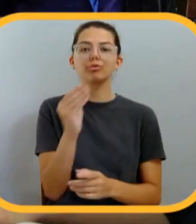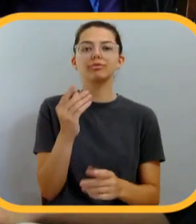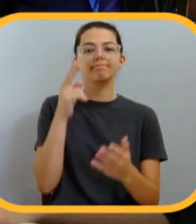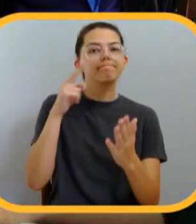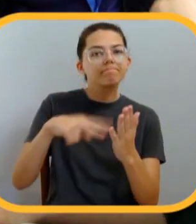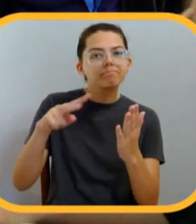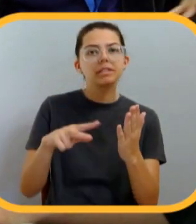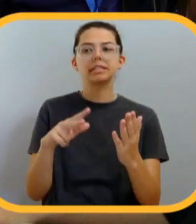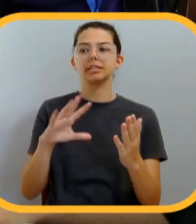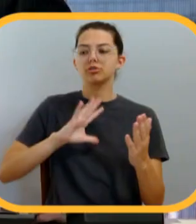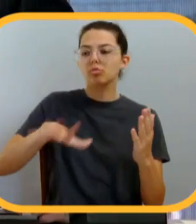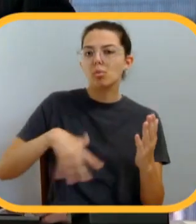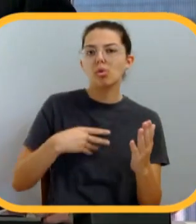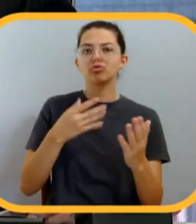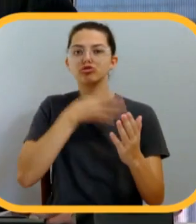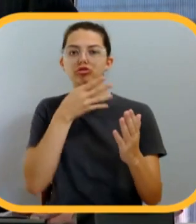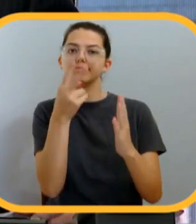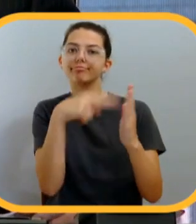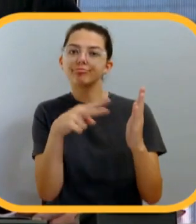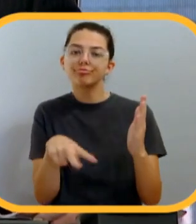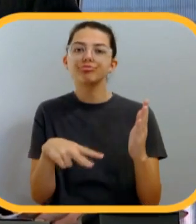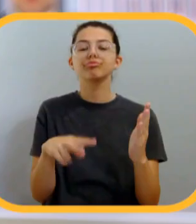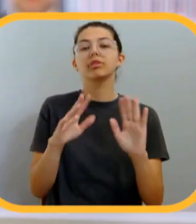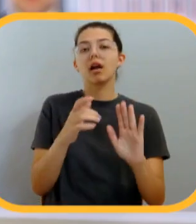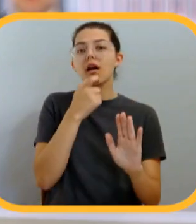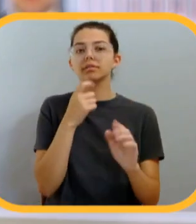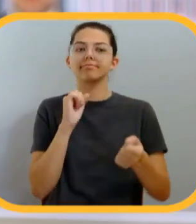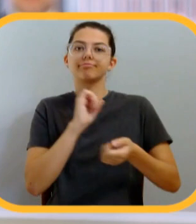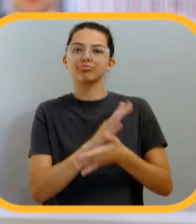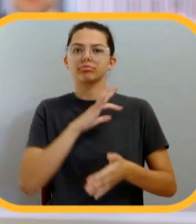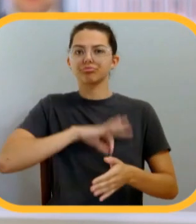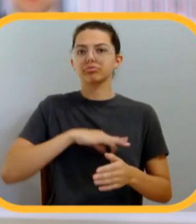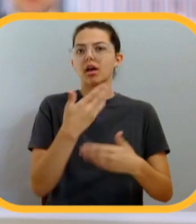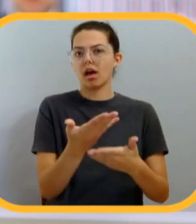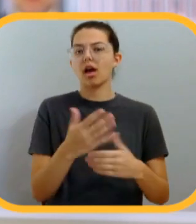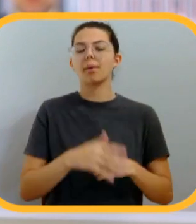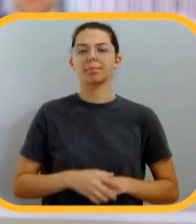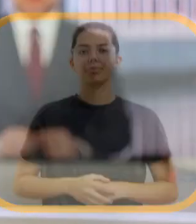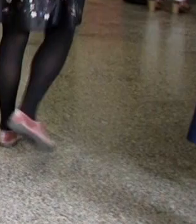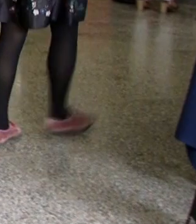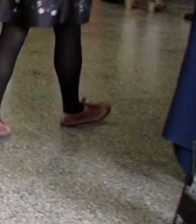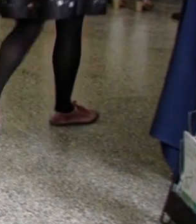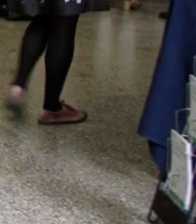de capacitar os alunos para ler as representações do mundo que lhes chegam através das lentes dos média.